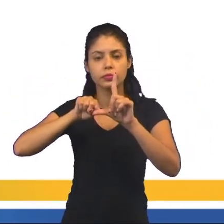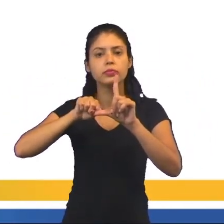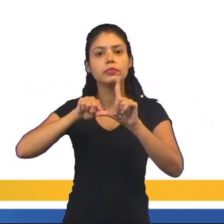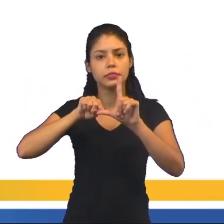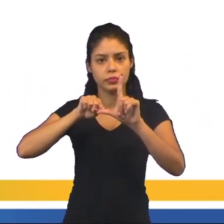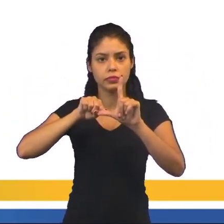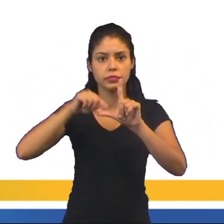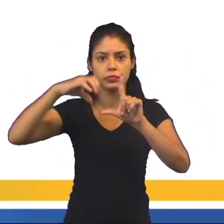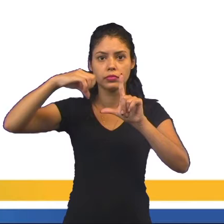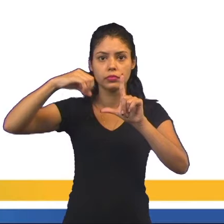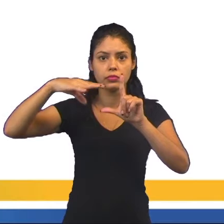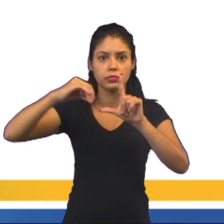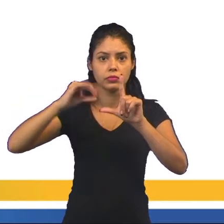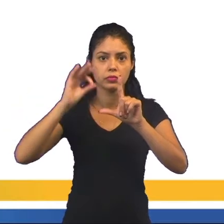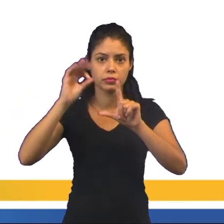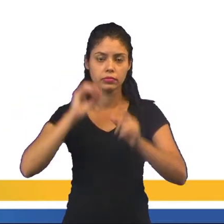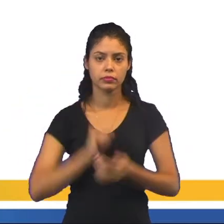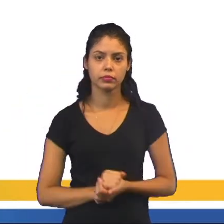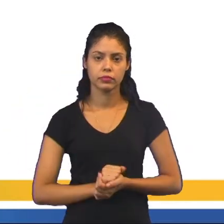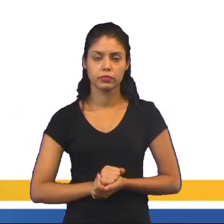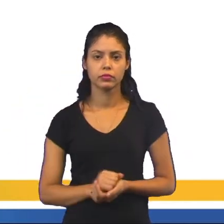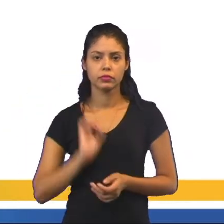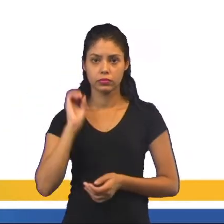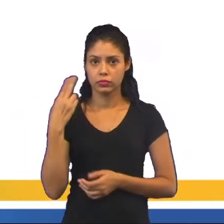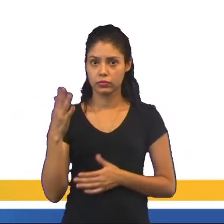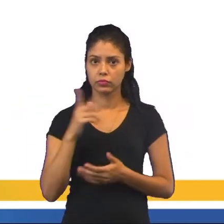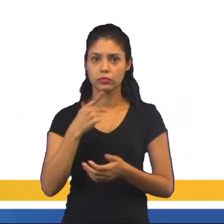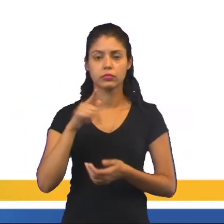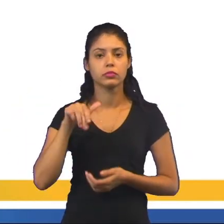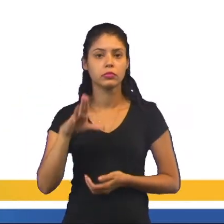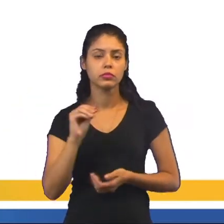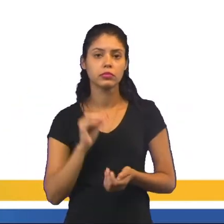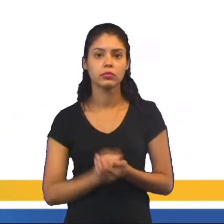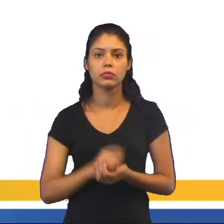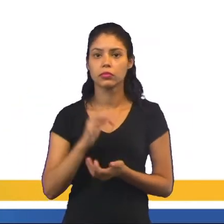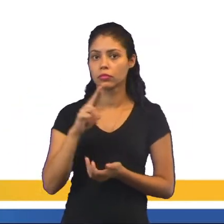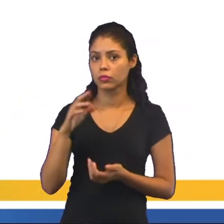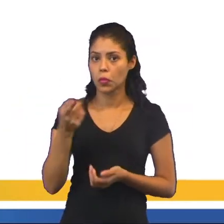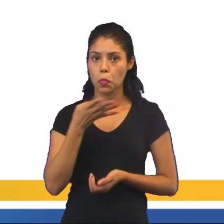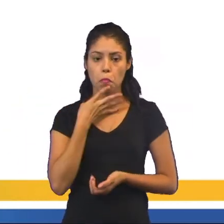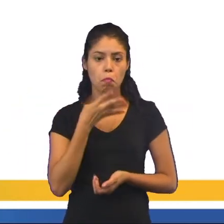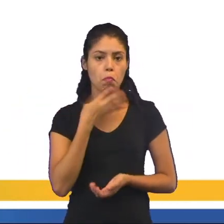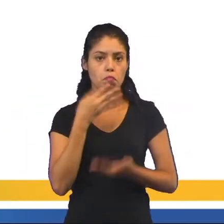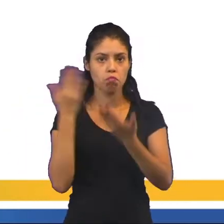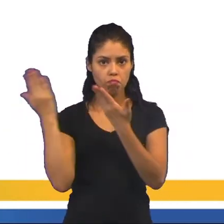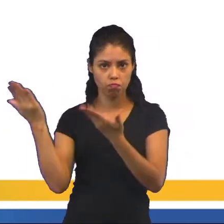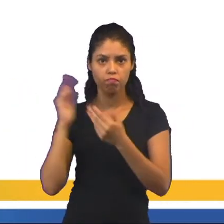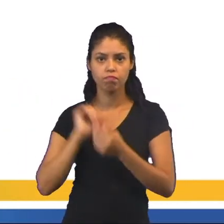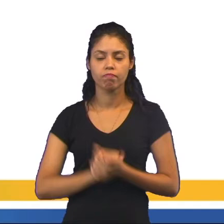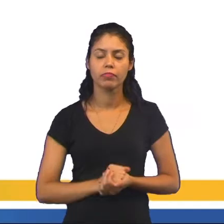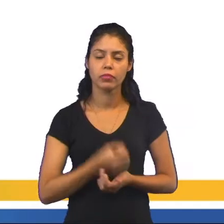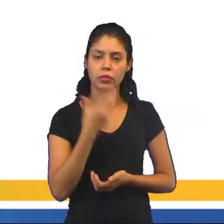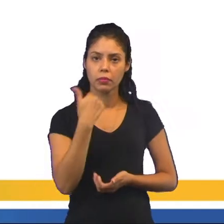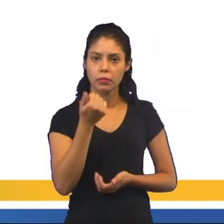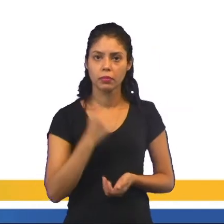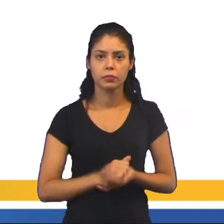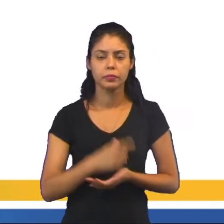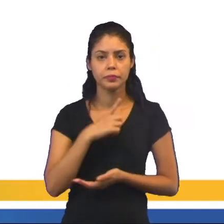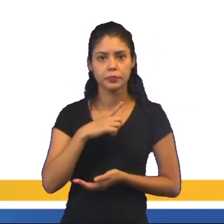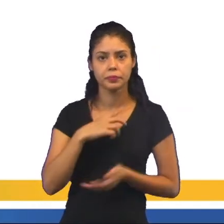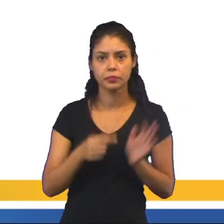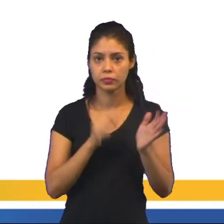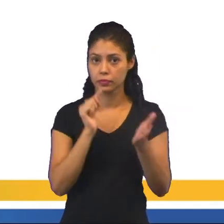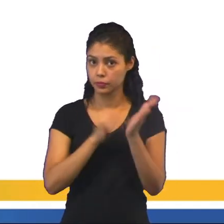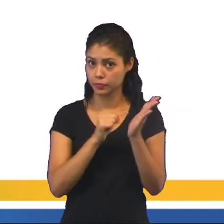reto de 90 graus. Ou seja, é o plano cartesiano que vocês conhecem. Tudo bem? E aí ele tem a